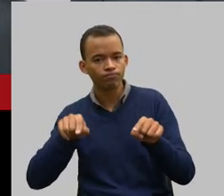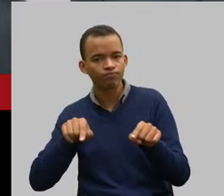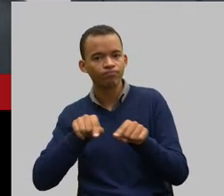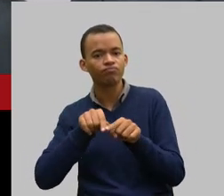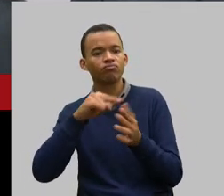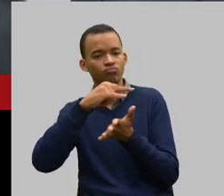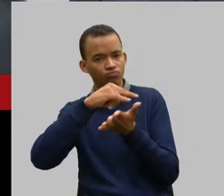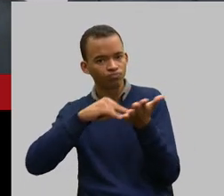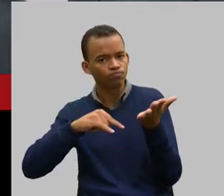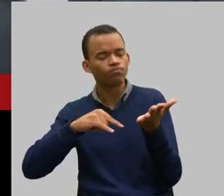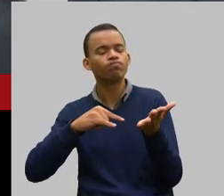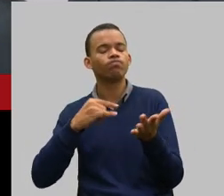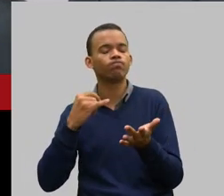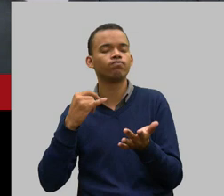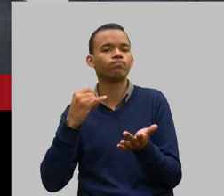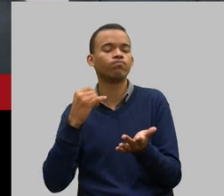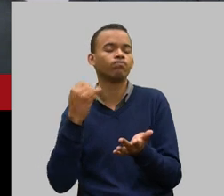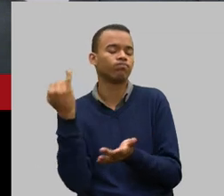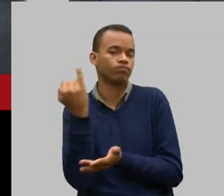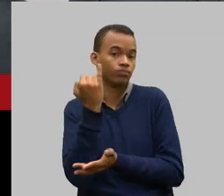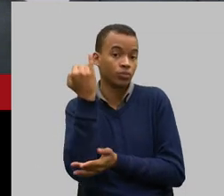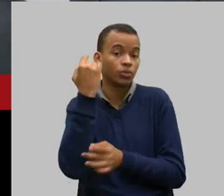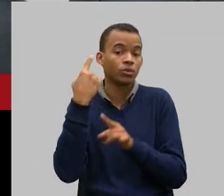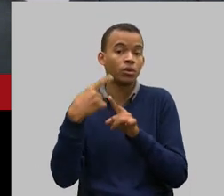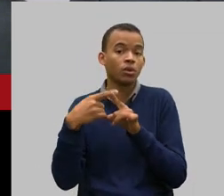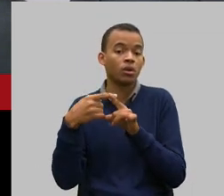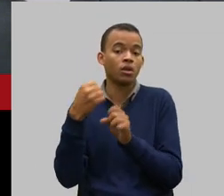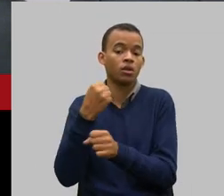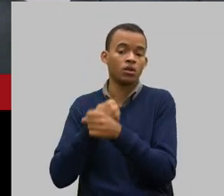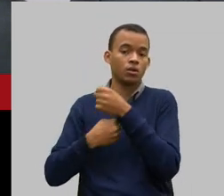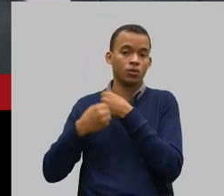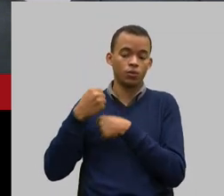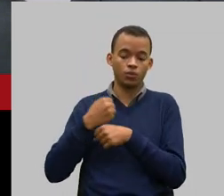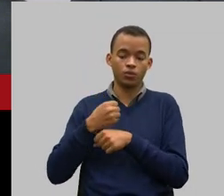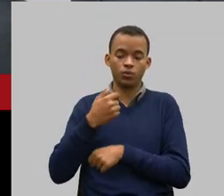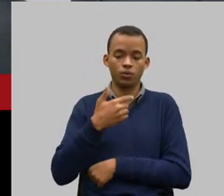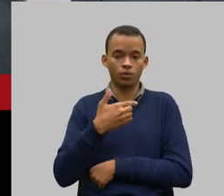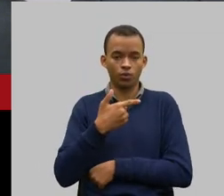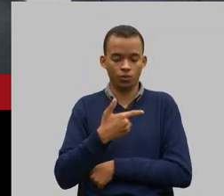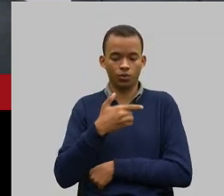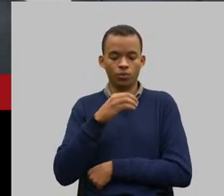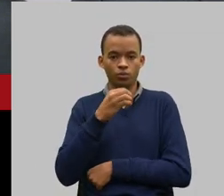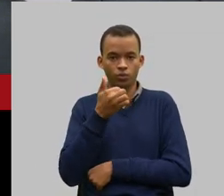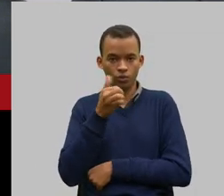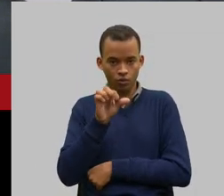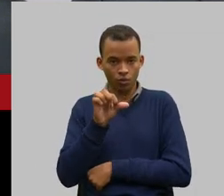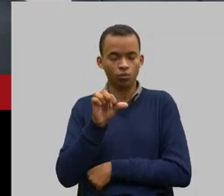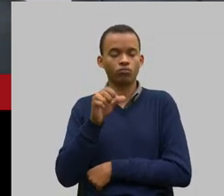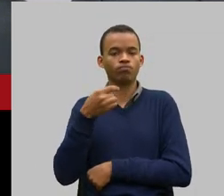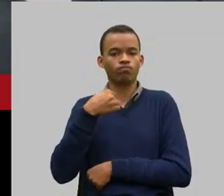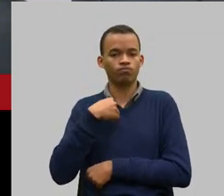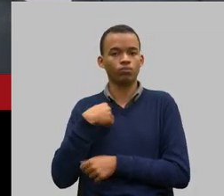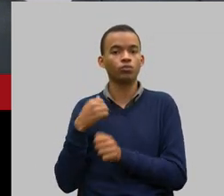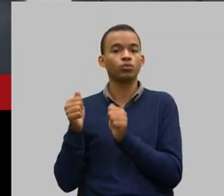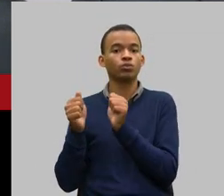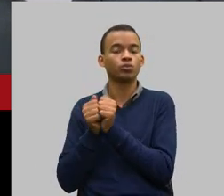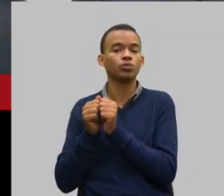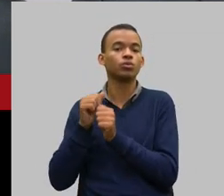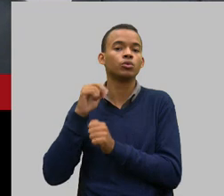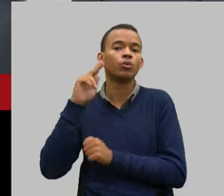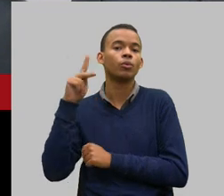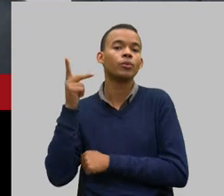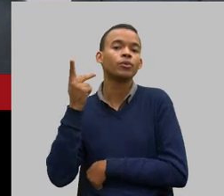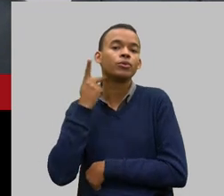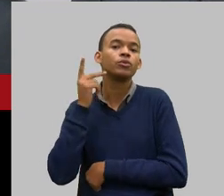estado desde 2019 eu estive com o nosso procurador eh Geral do Estado Dr